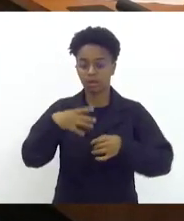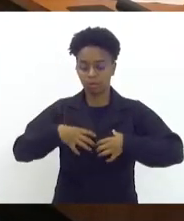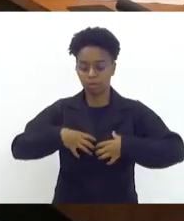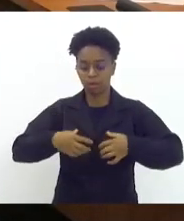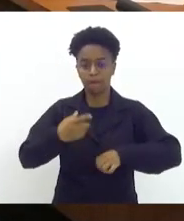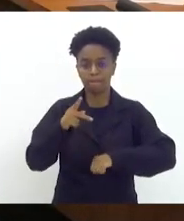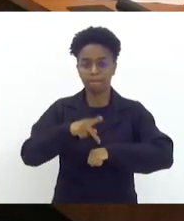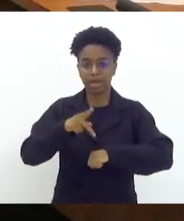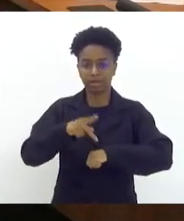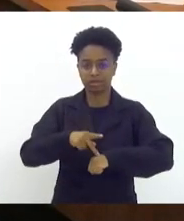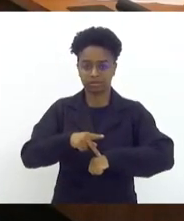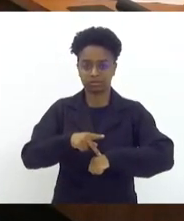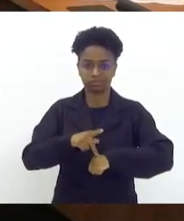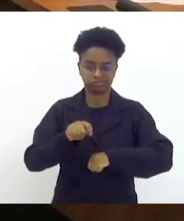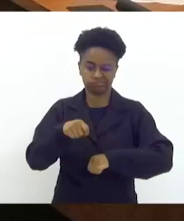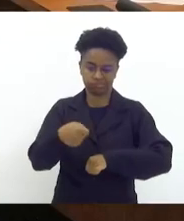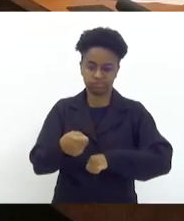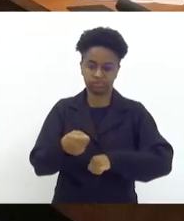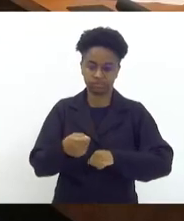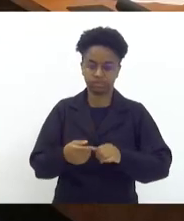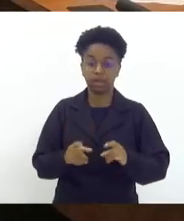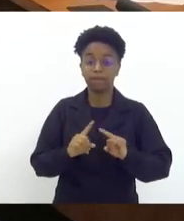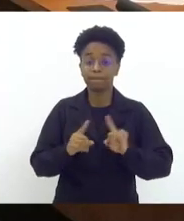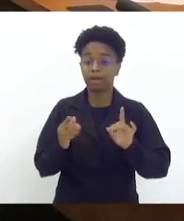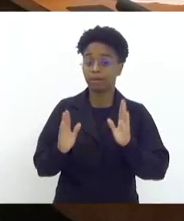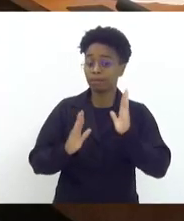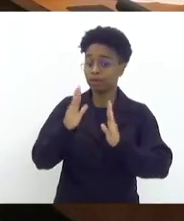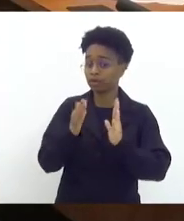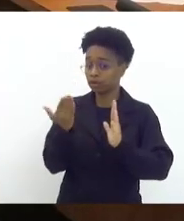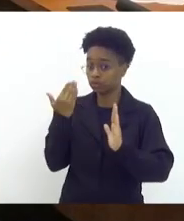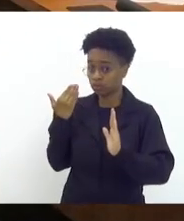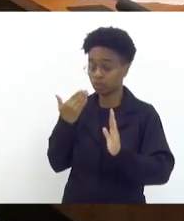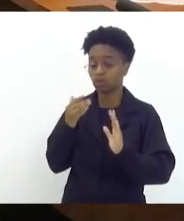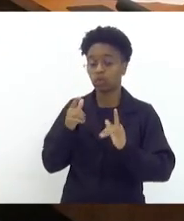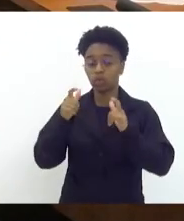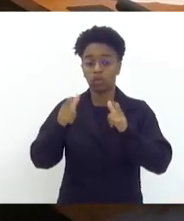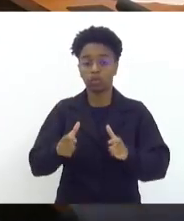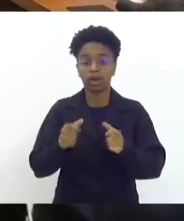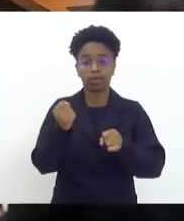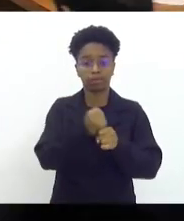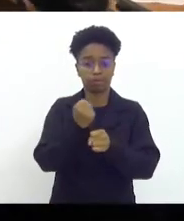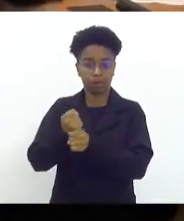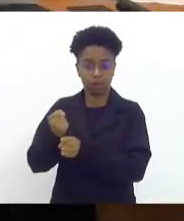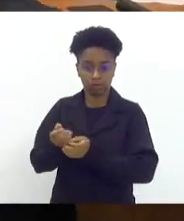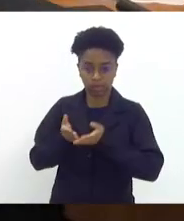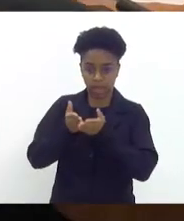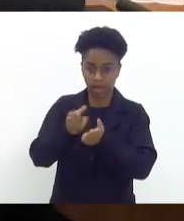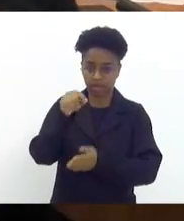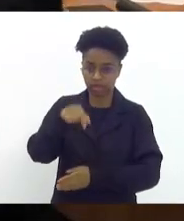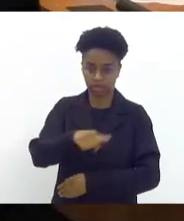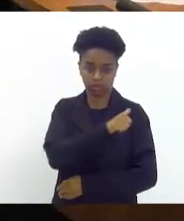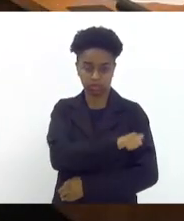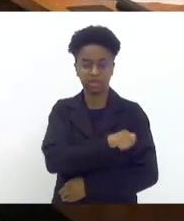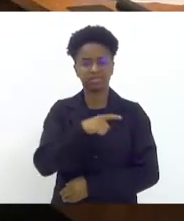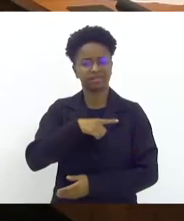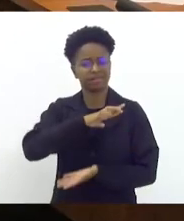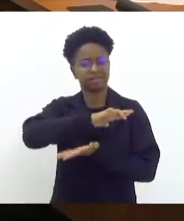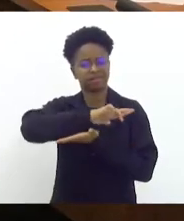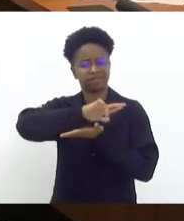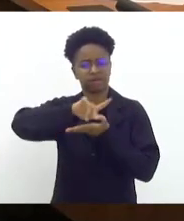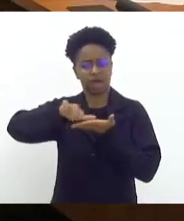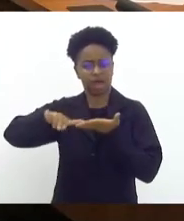como os operários chamava essa doença e vi na época que os estaleiros aqui do Rio tinham milhares